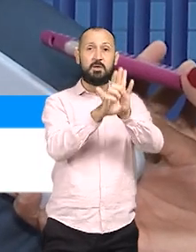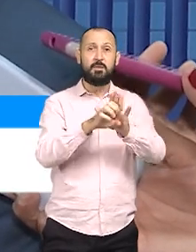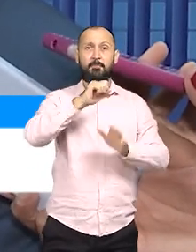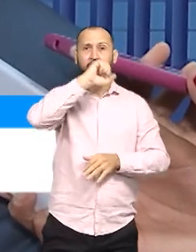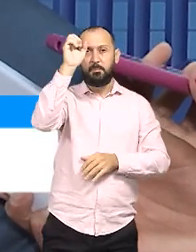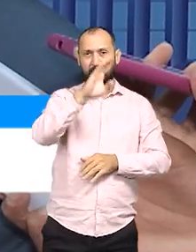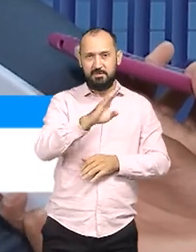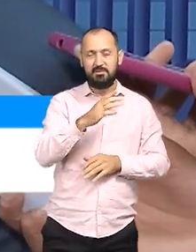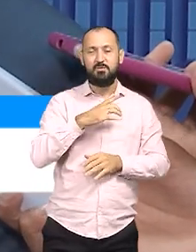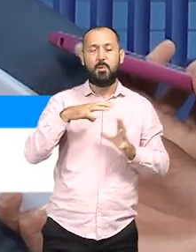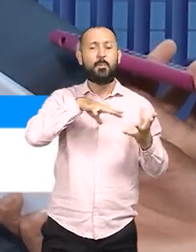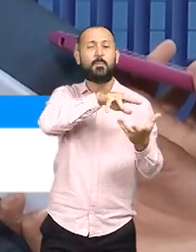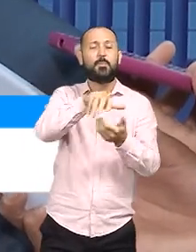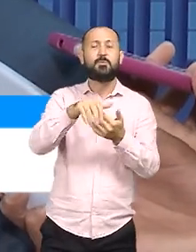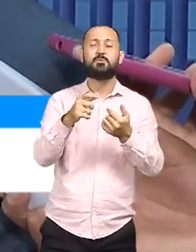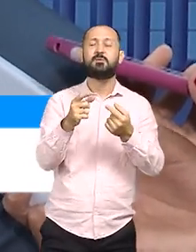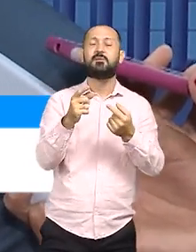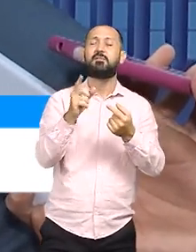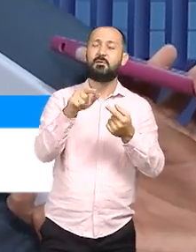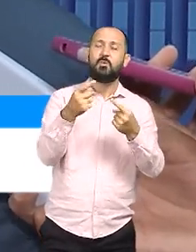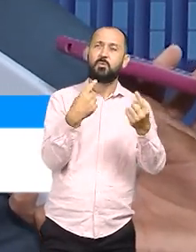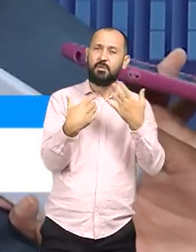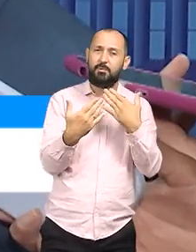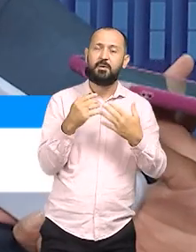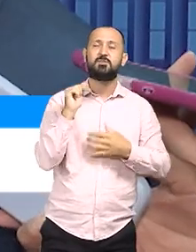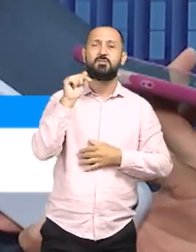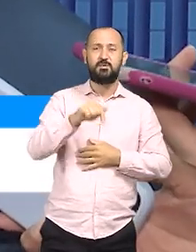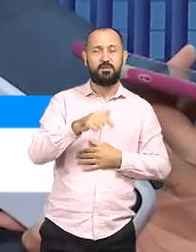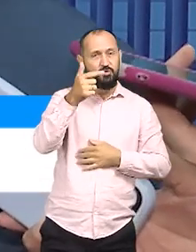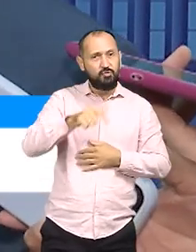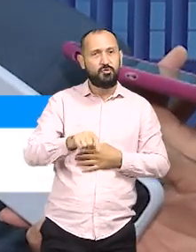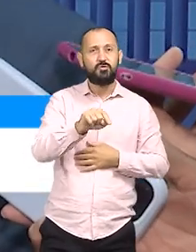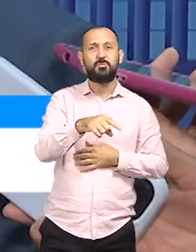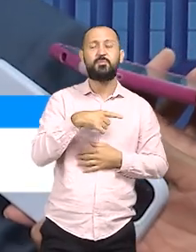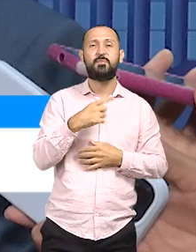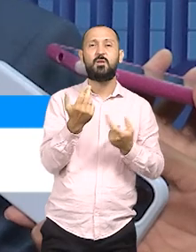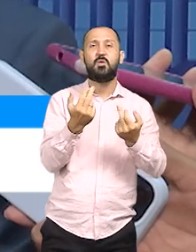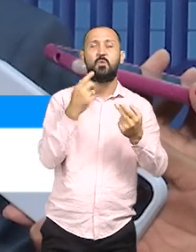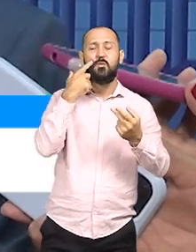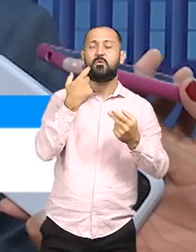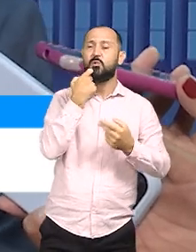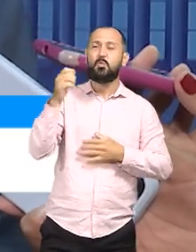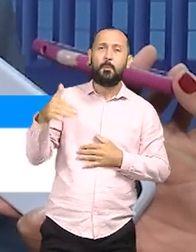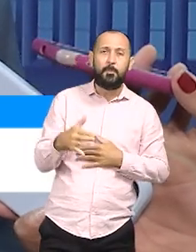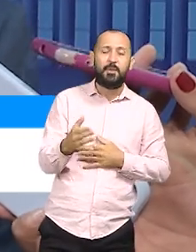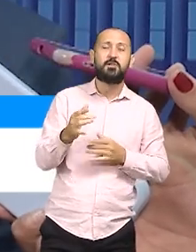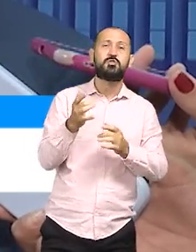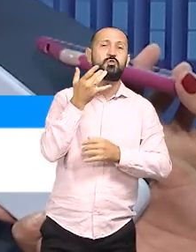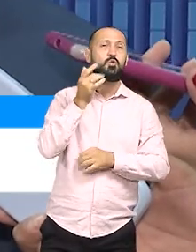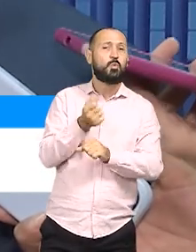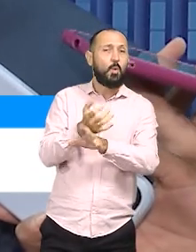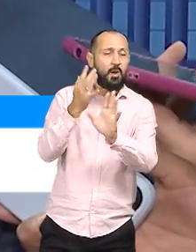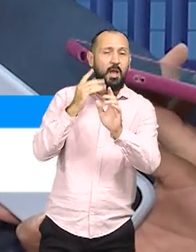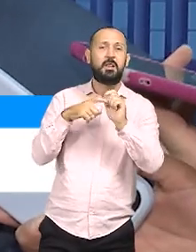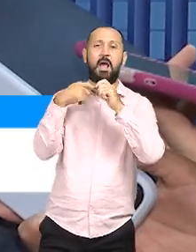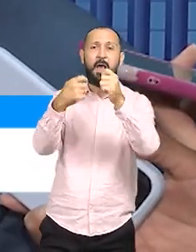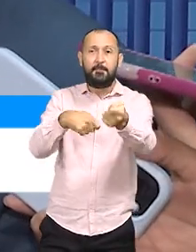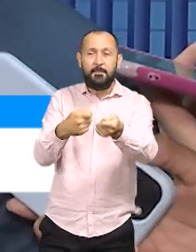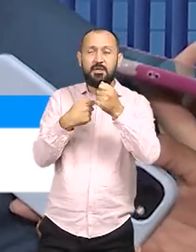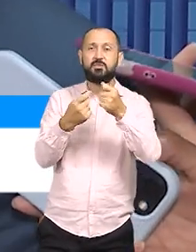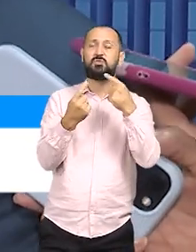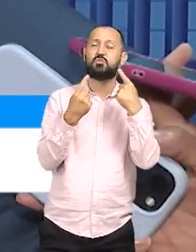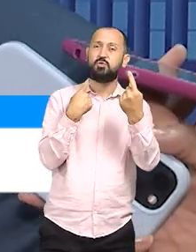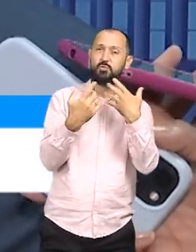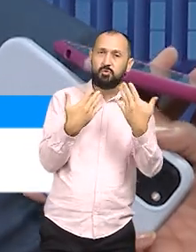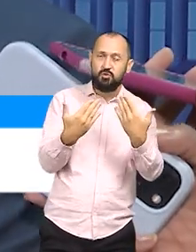exemplo para o Brasil e para o mundo e é um debate que vem para casa assim como foi a questão do Dourado a questão da Pesca que a